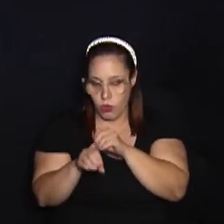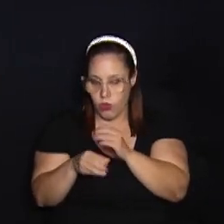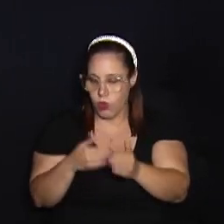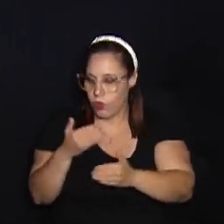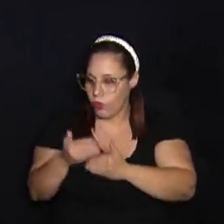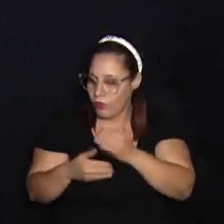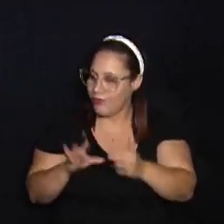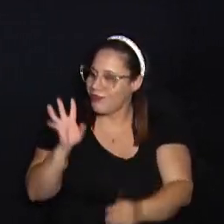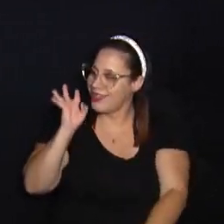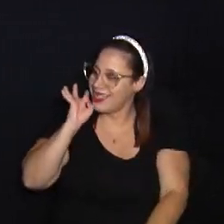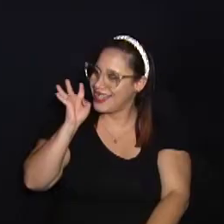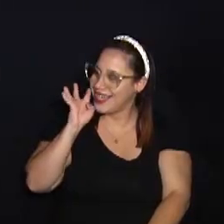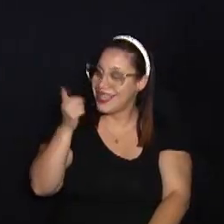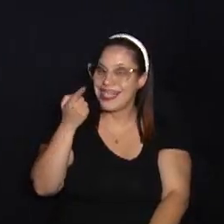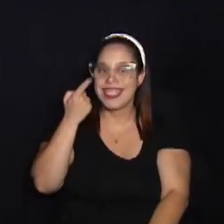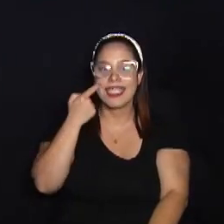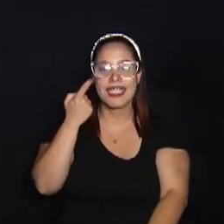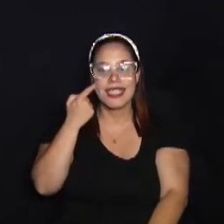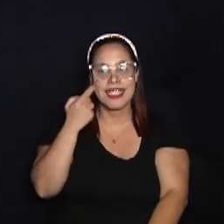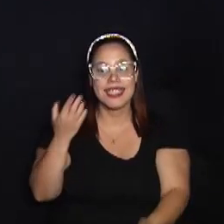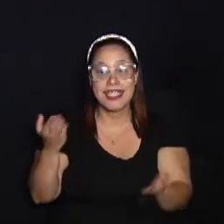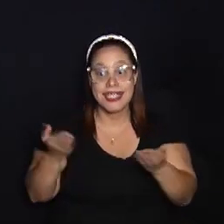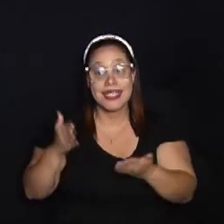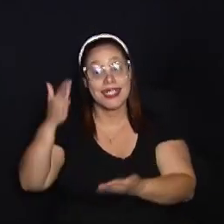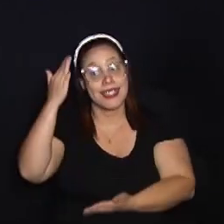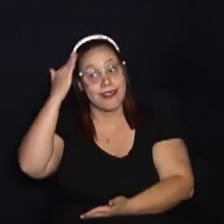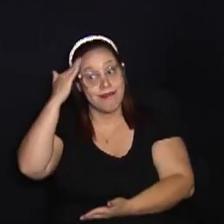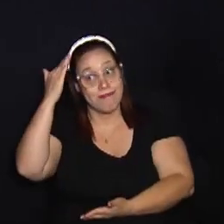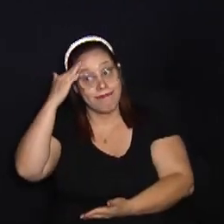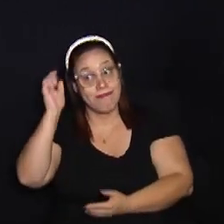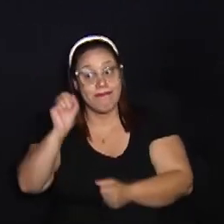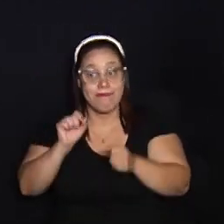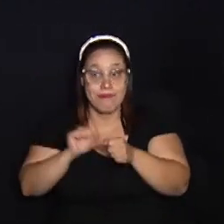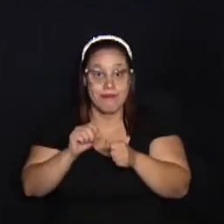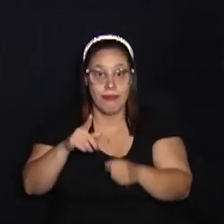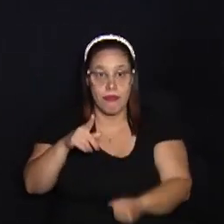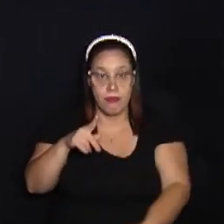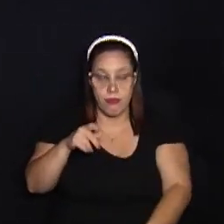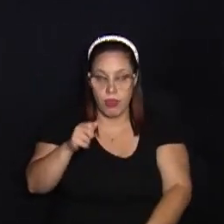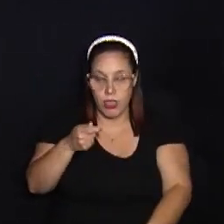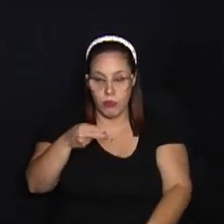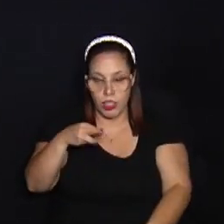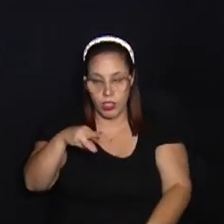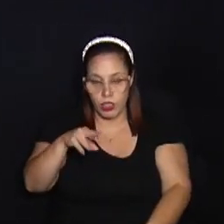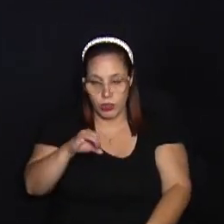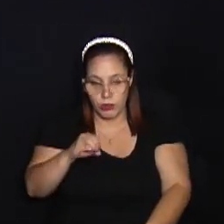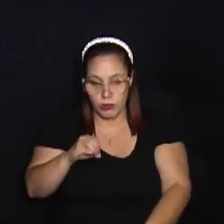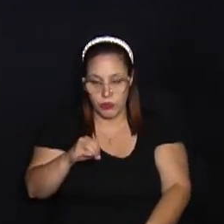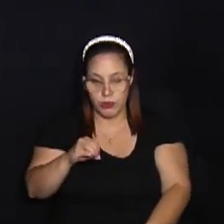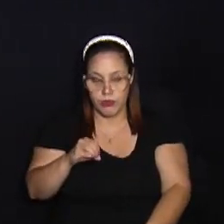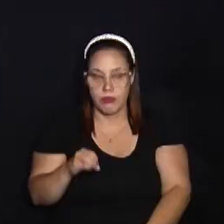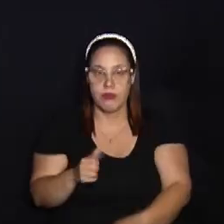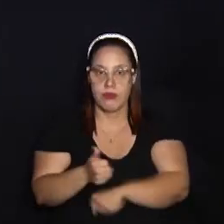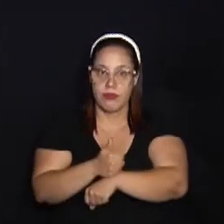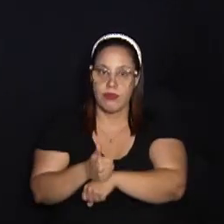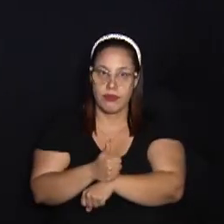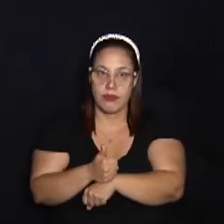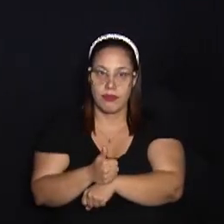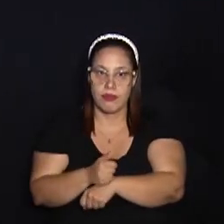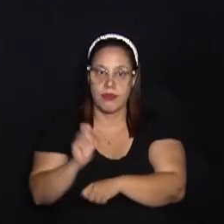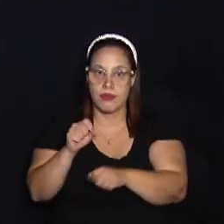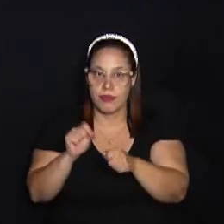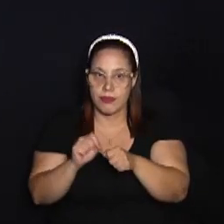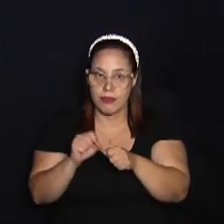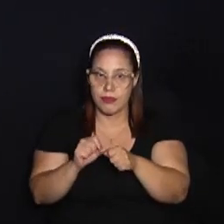aí nesse processo. Legal, olha só, então agora você já sabe o que faz um profissional que trabalha com